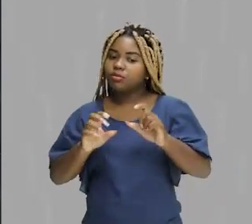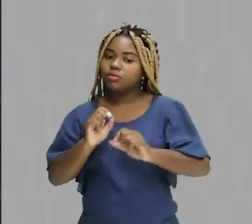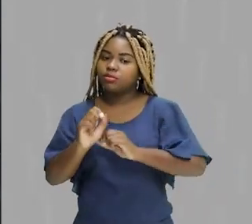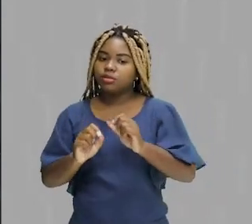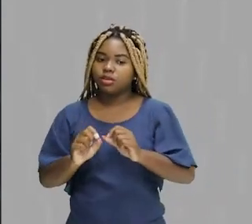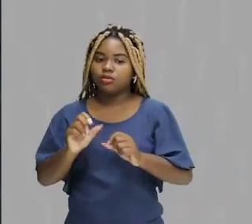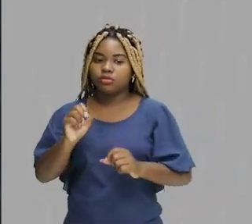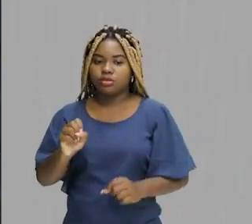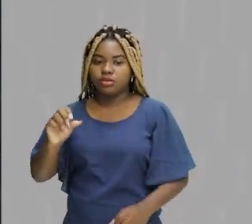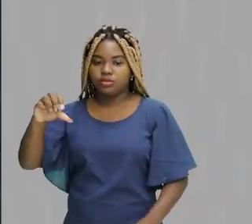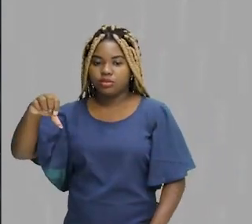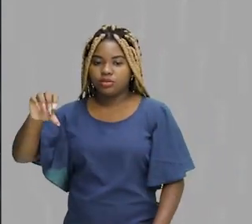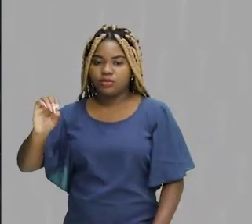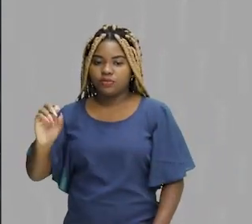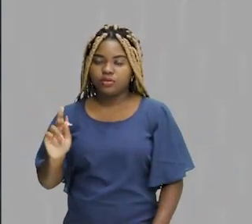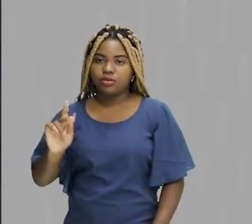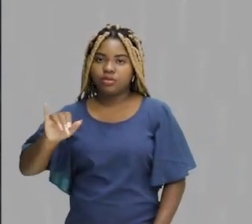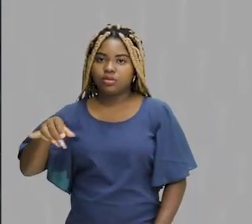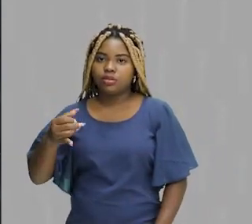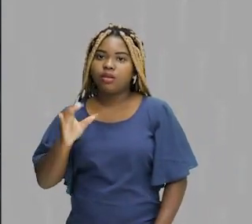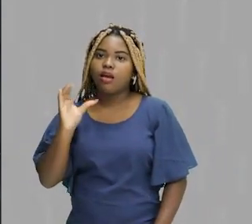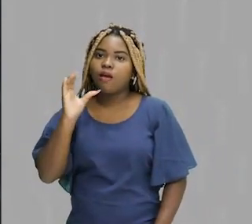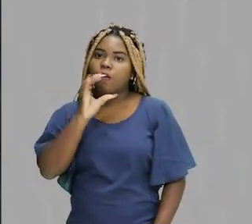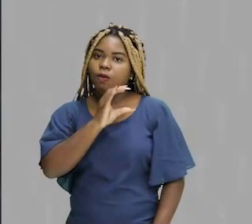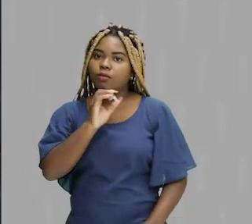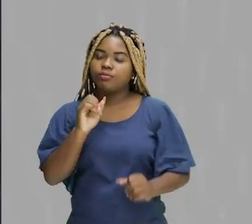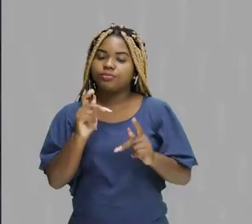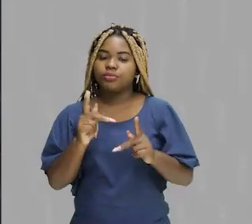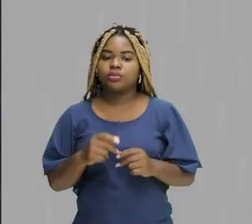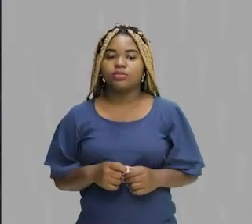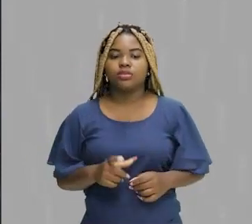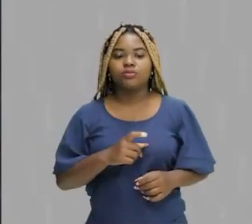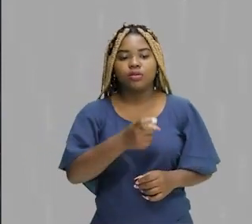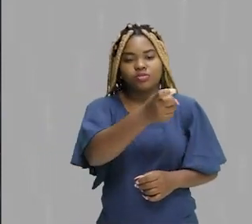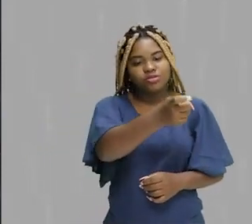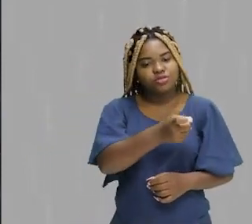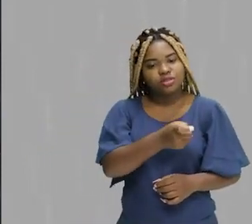calor. Bom, X gramas vai liberar